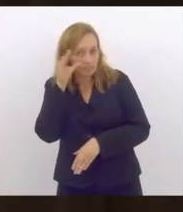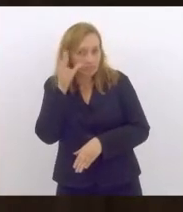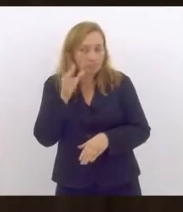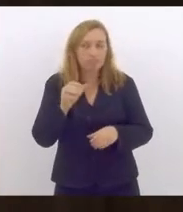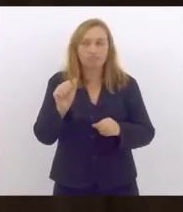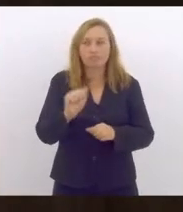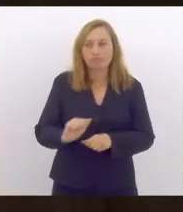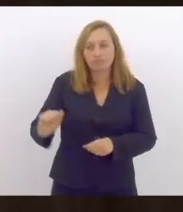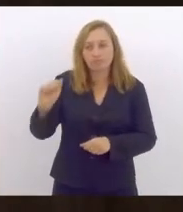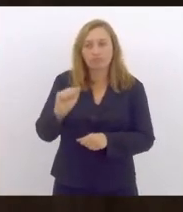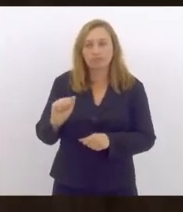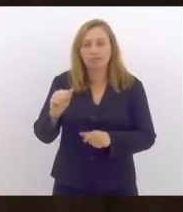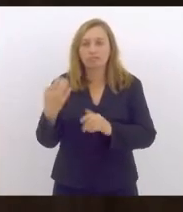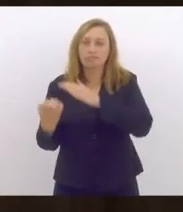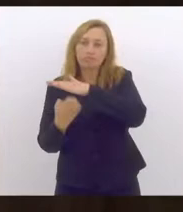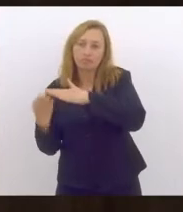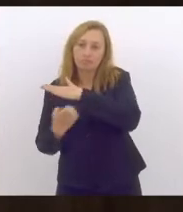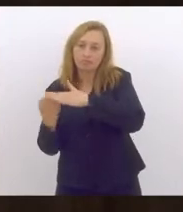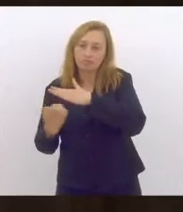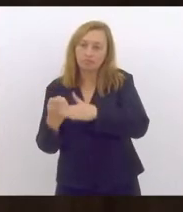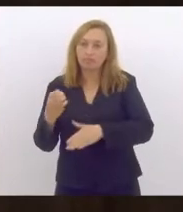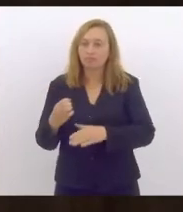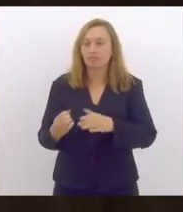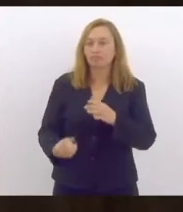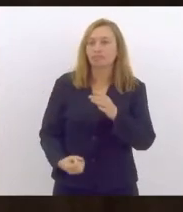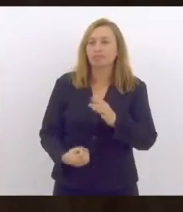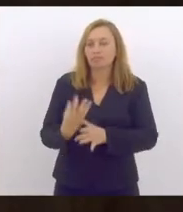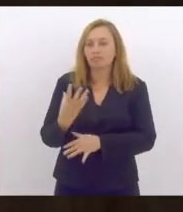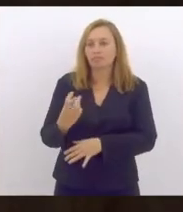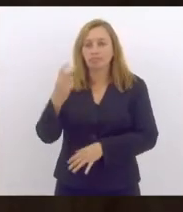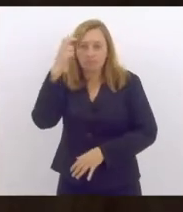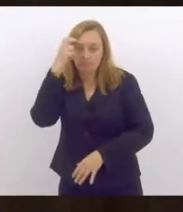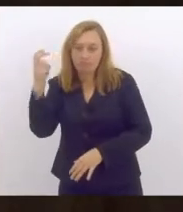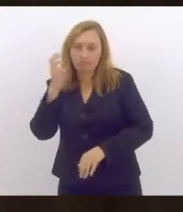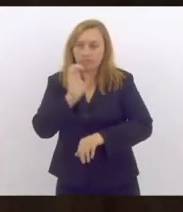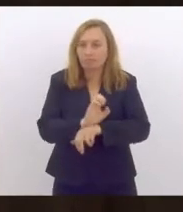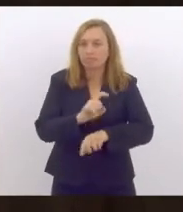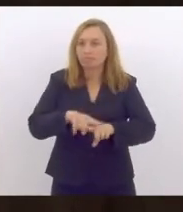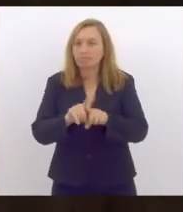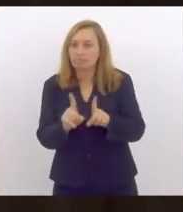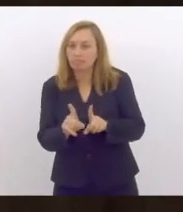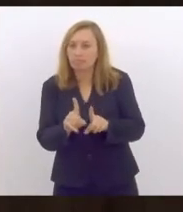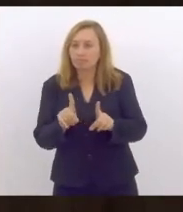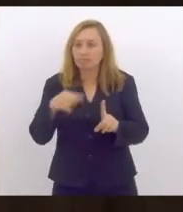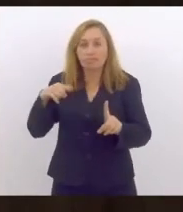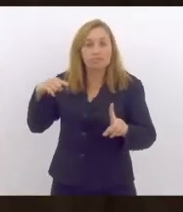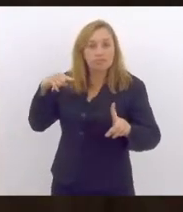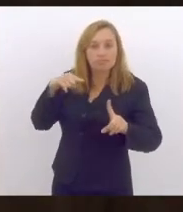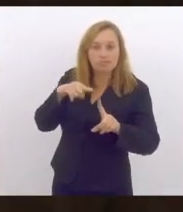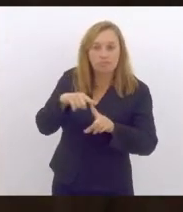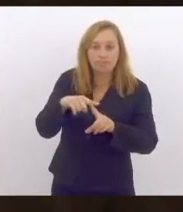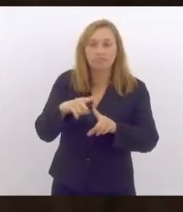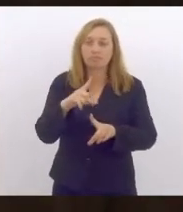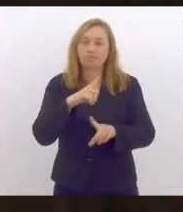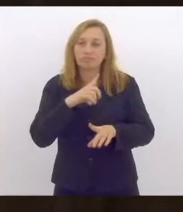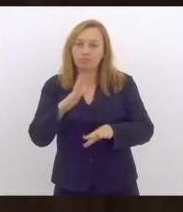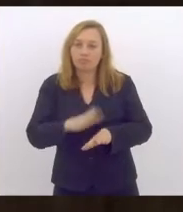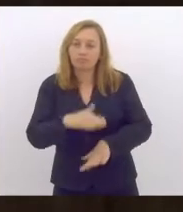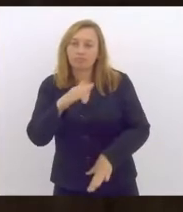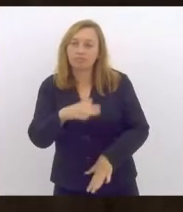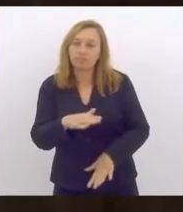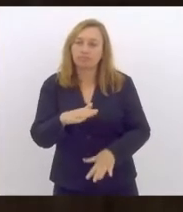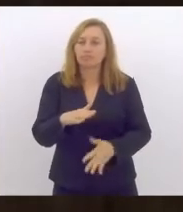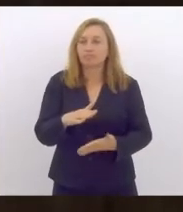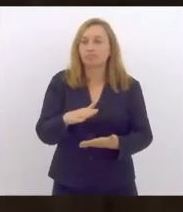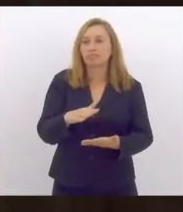associar suas empresas à promoção da cultura no Estado, mas que objetivam, na maior parte das